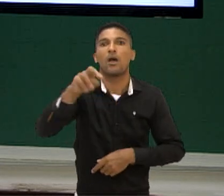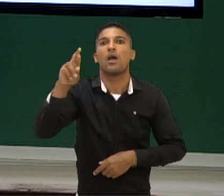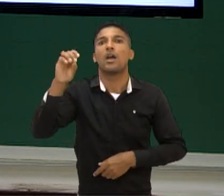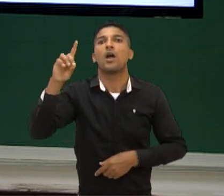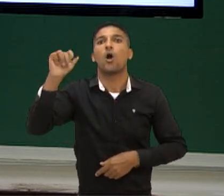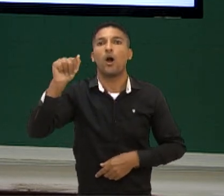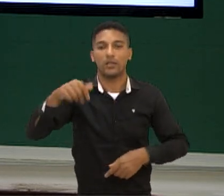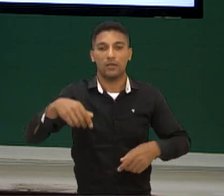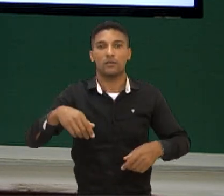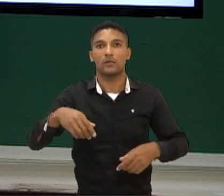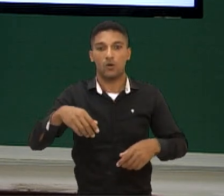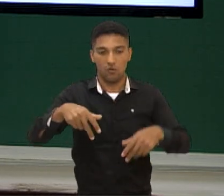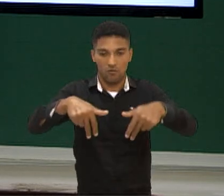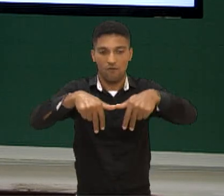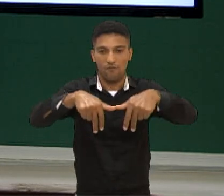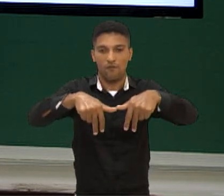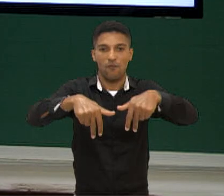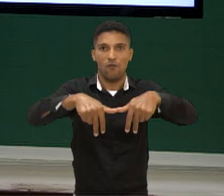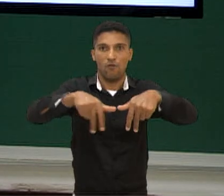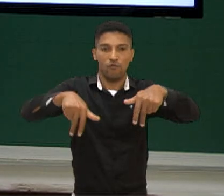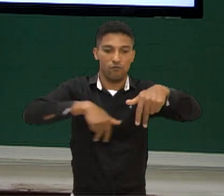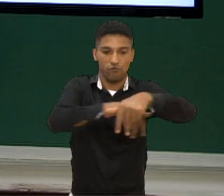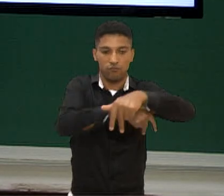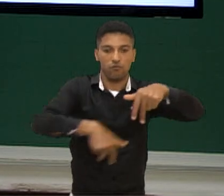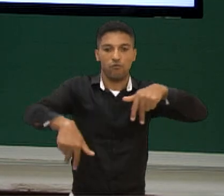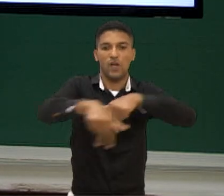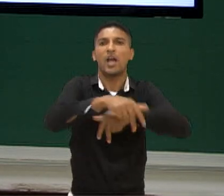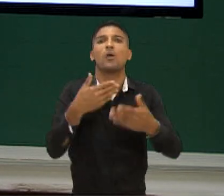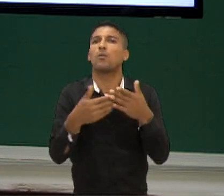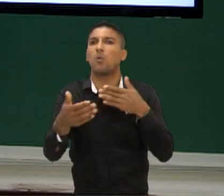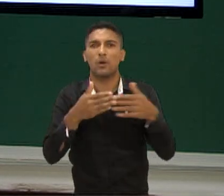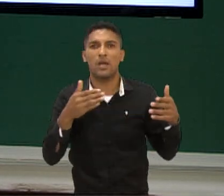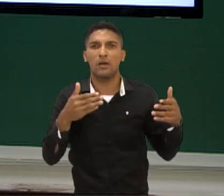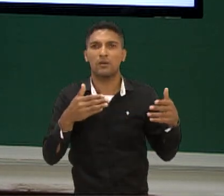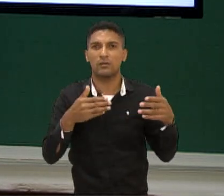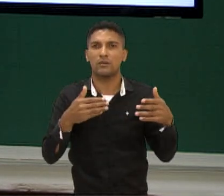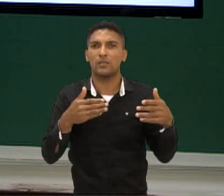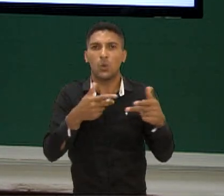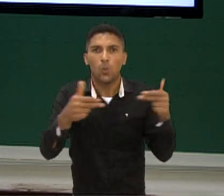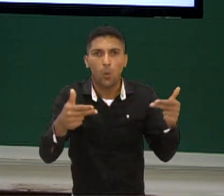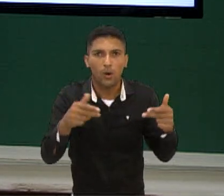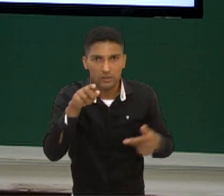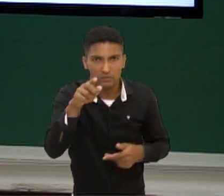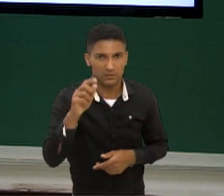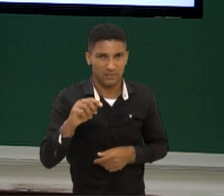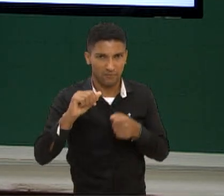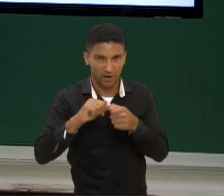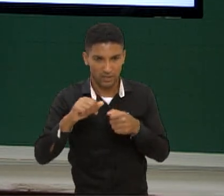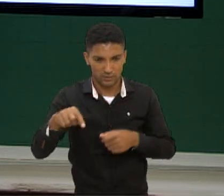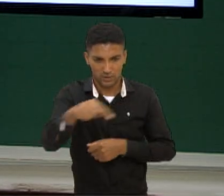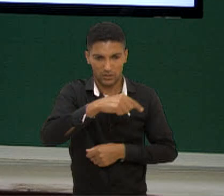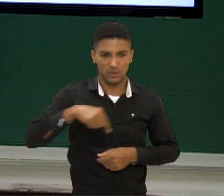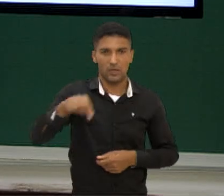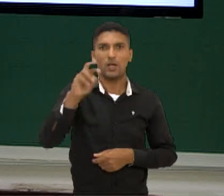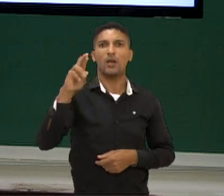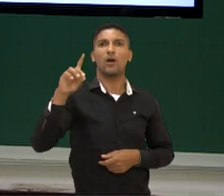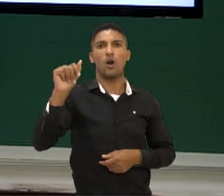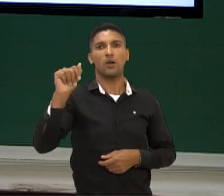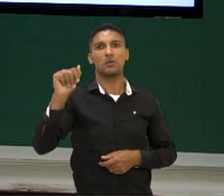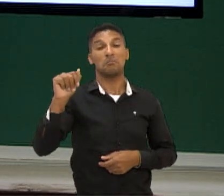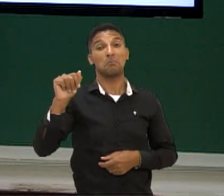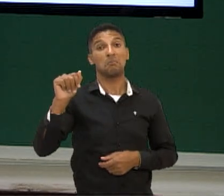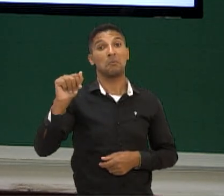que, para mim, por exemplo, é bem comum que nós nos alimentemos, né, em roda,